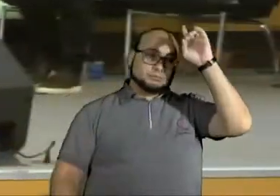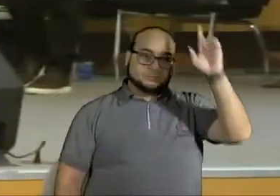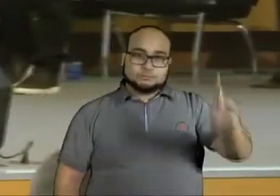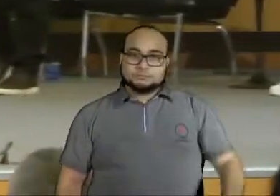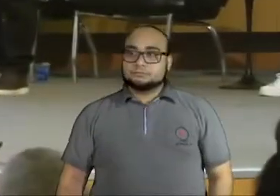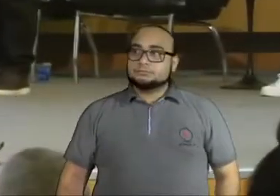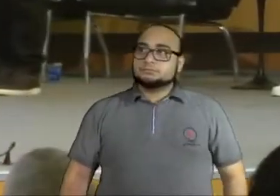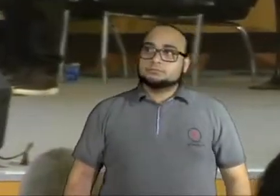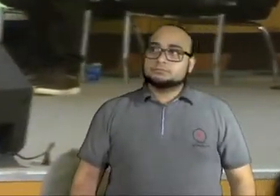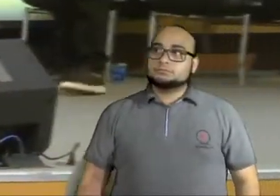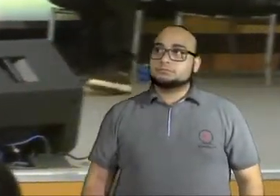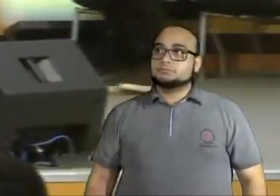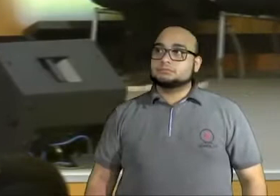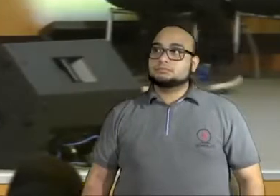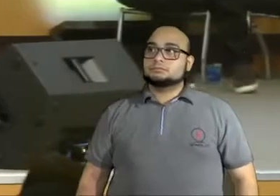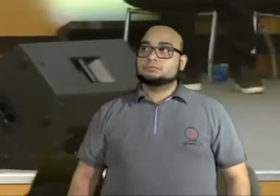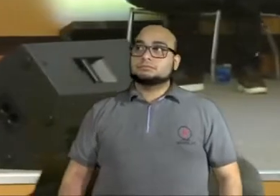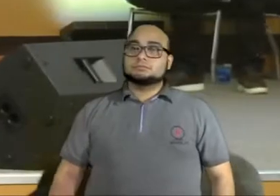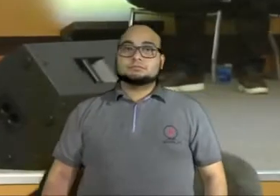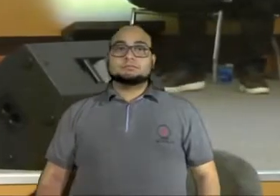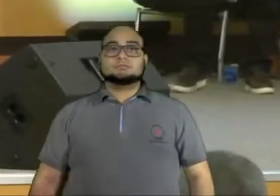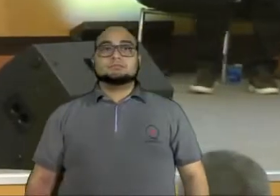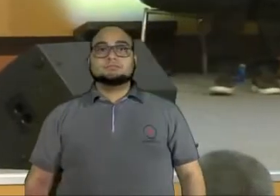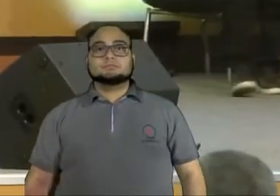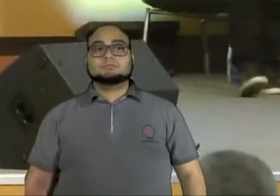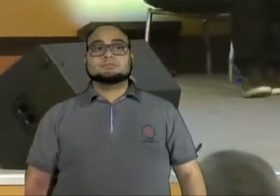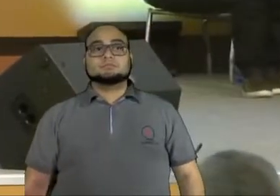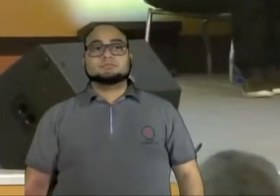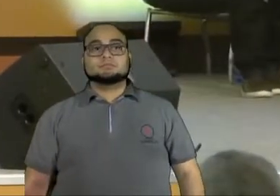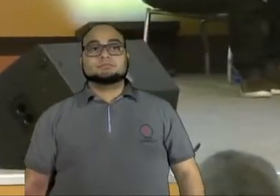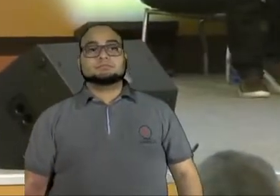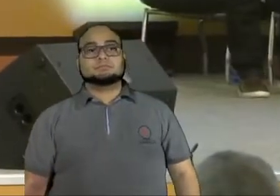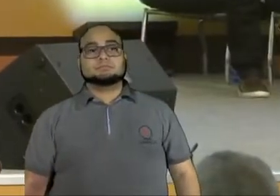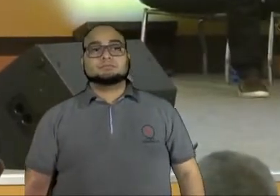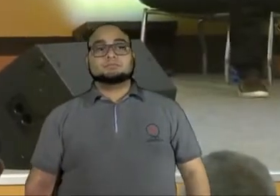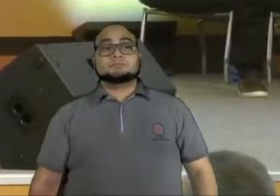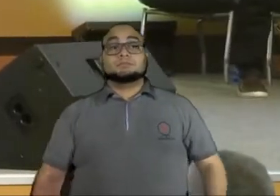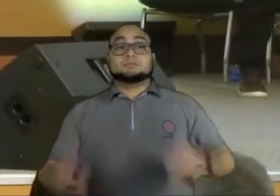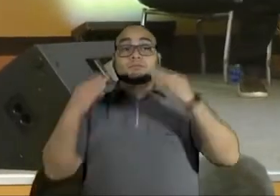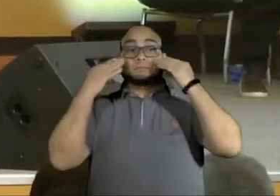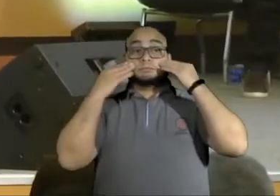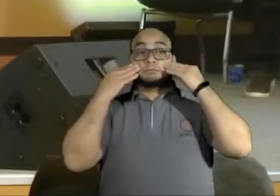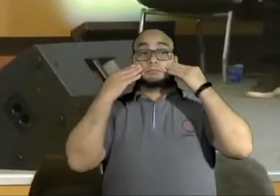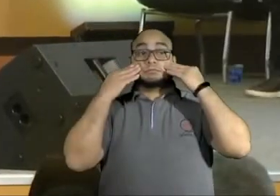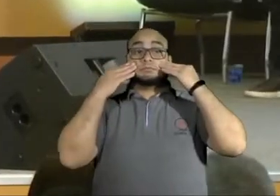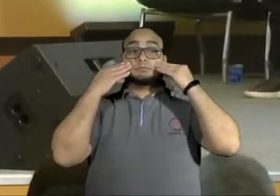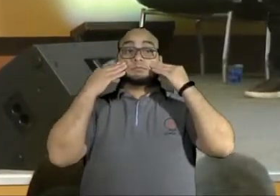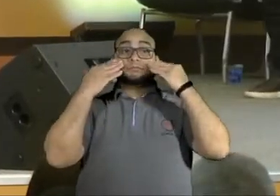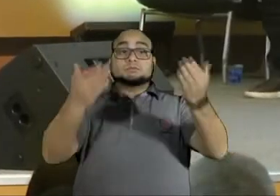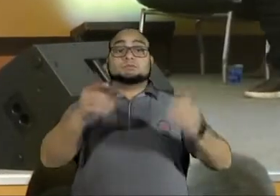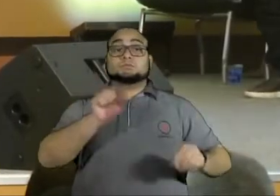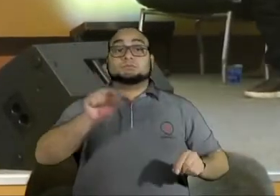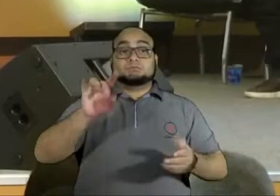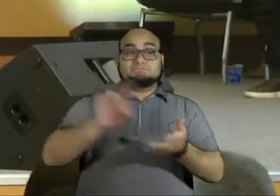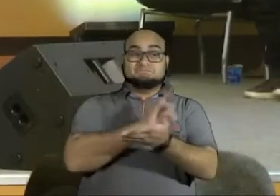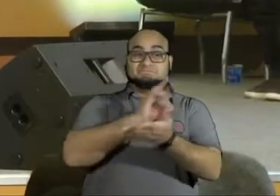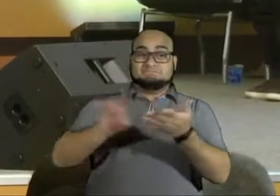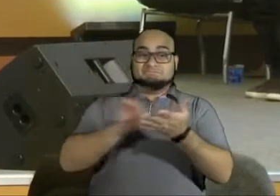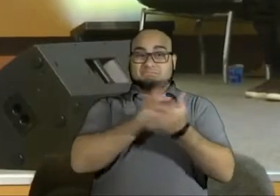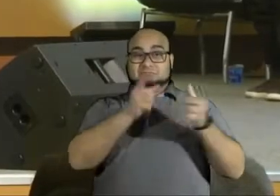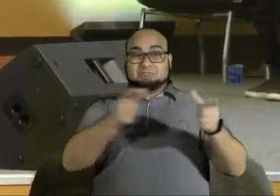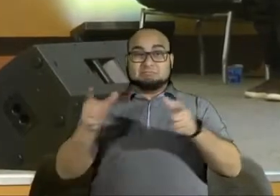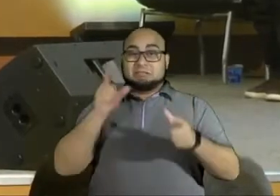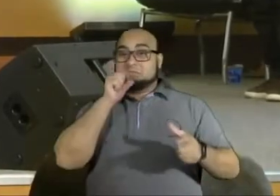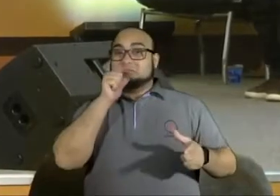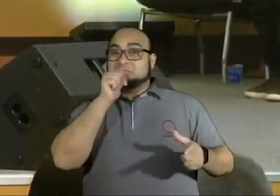Ele não está dizendo... Ops. Está diante dos seus algozes, olha para mim. Você pede de beber água para quem quer te matar? Você